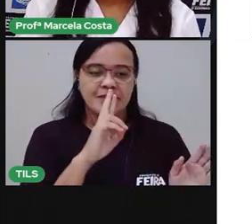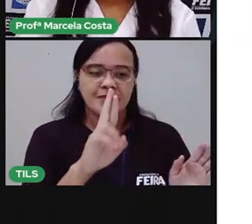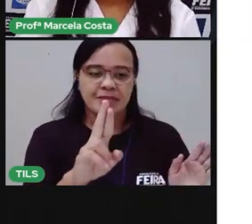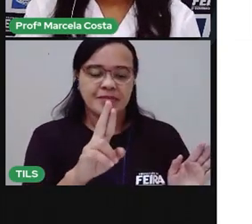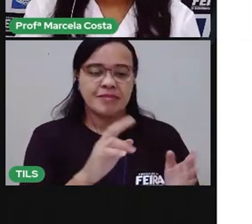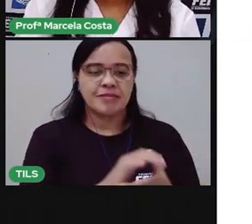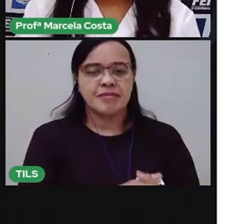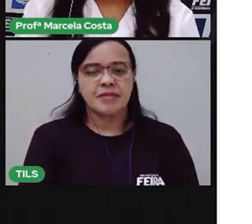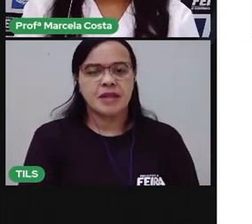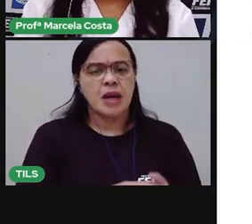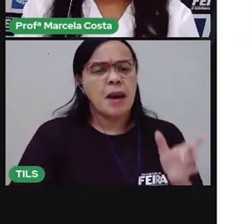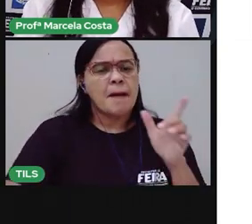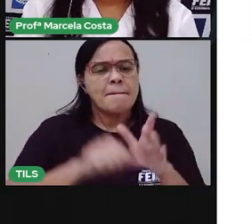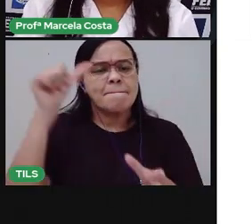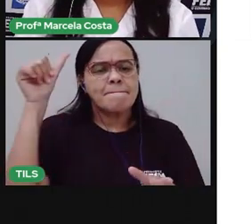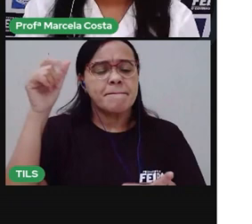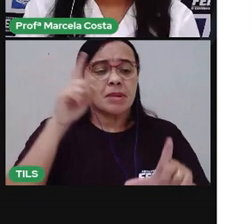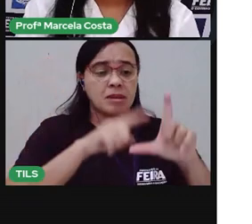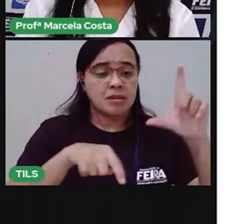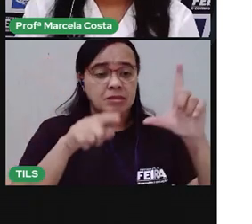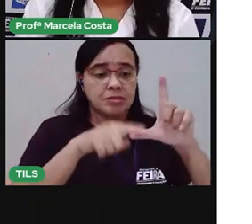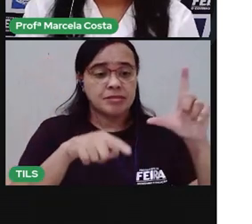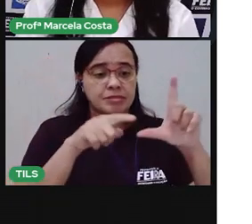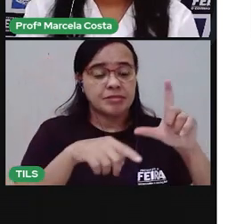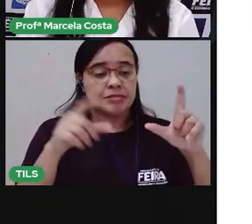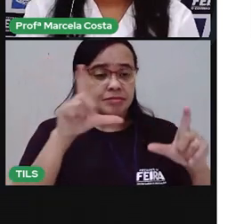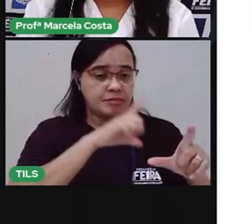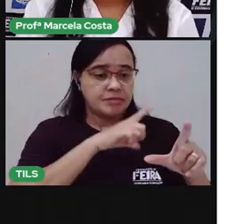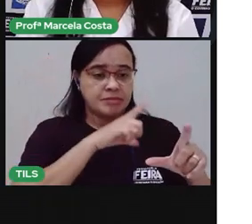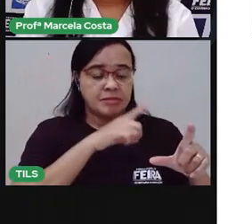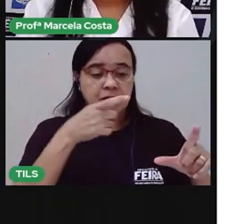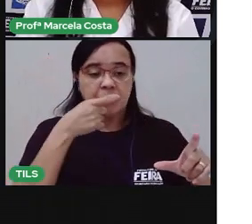qual é a primeira letra da palavra pipoca